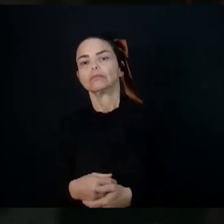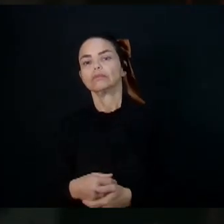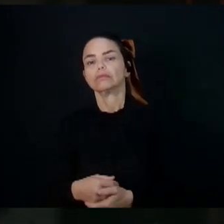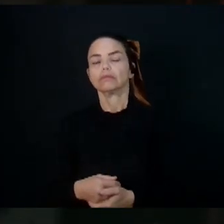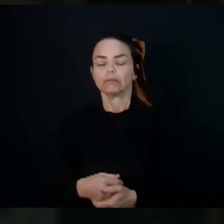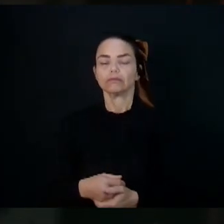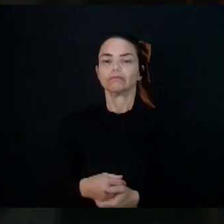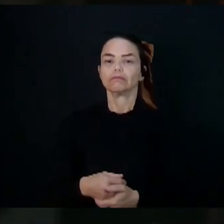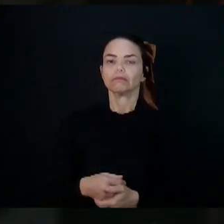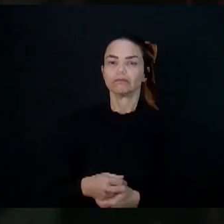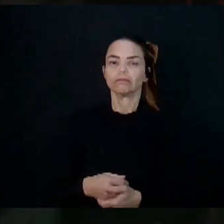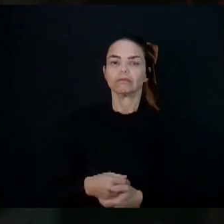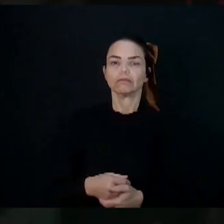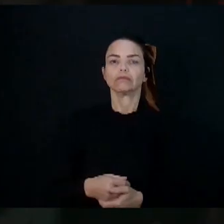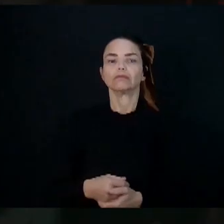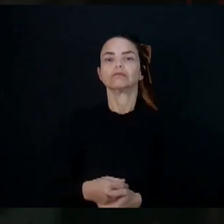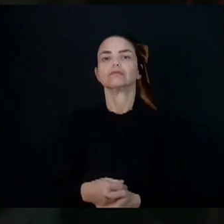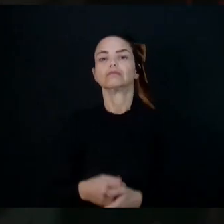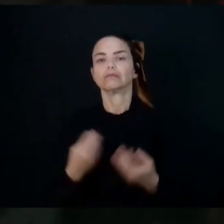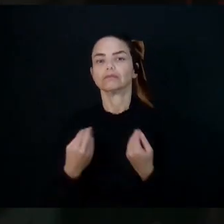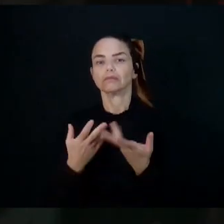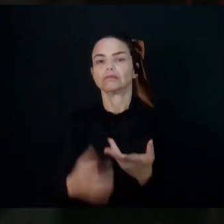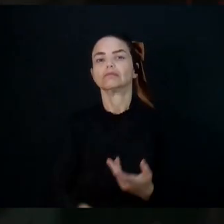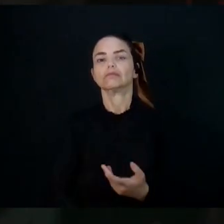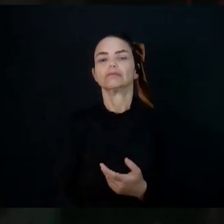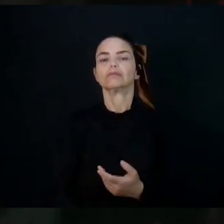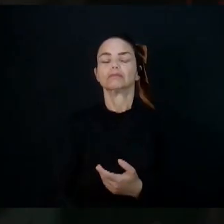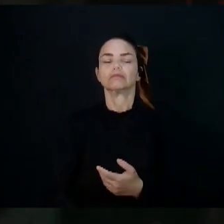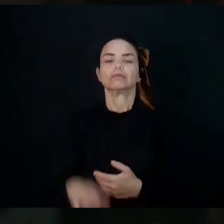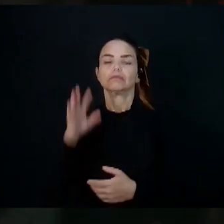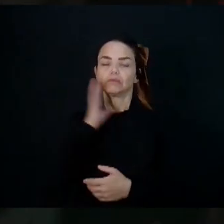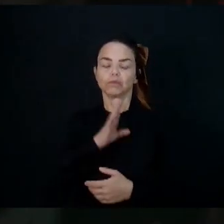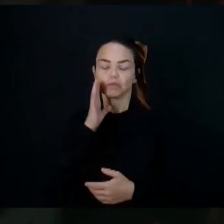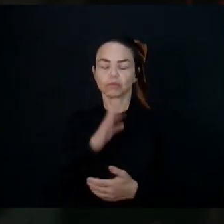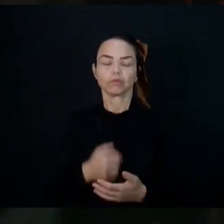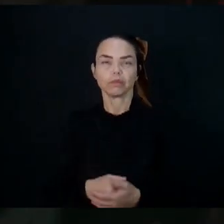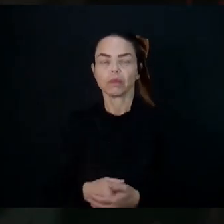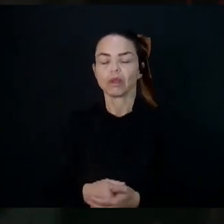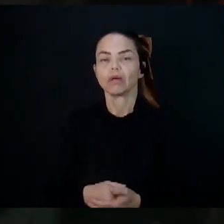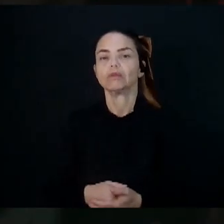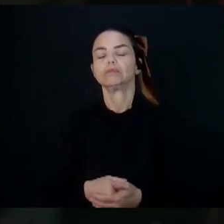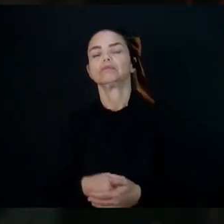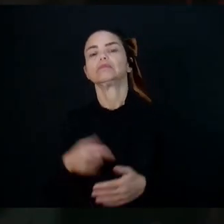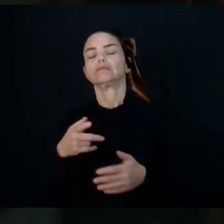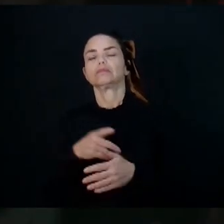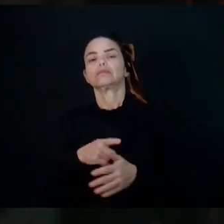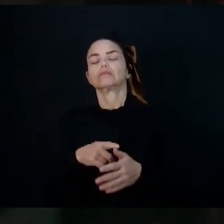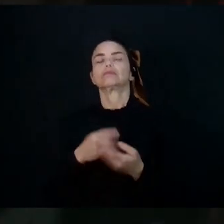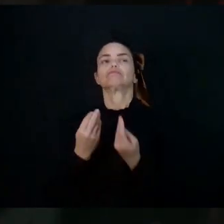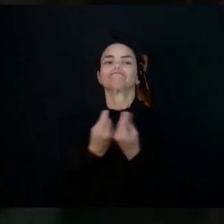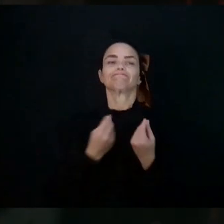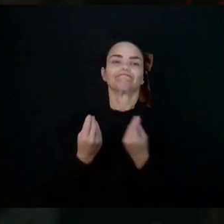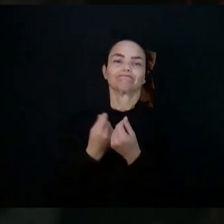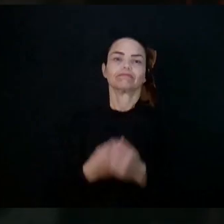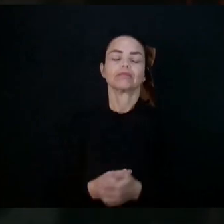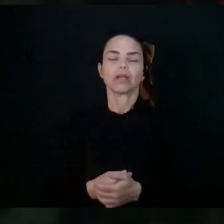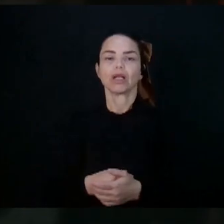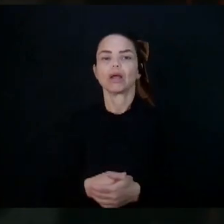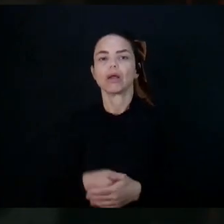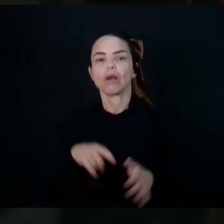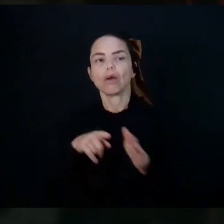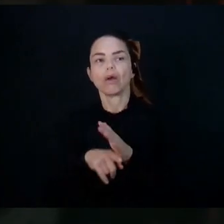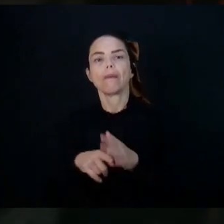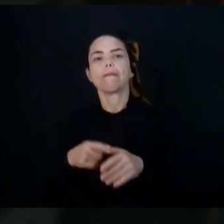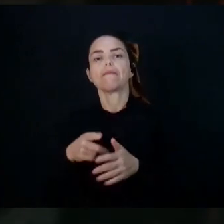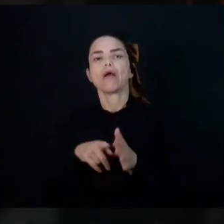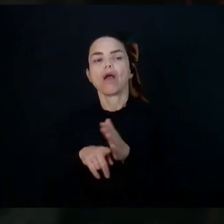isso, eu acho que nós entregamos um conteúdo bem legal, a gente conseguiu permear em várias nuances desse caso, né, dessa mulher de